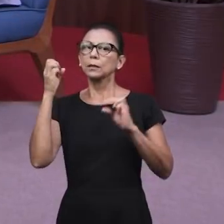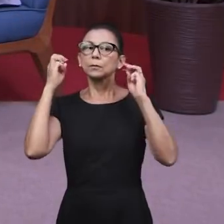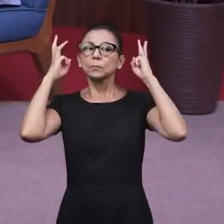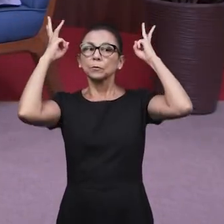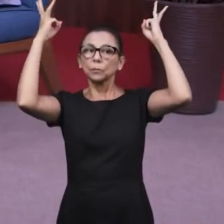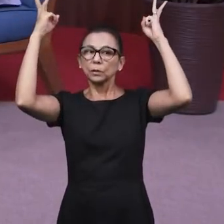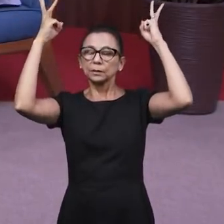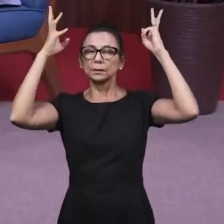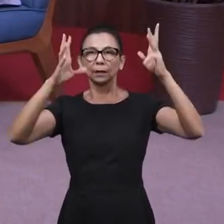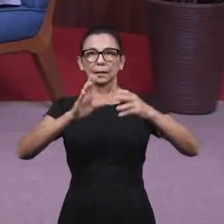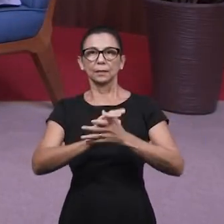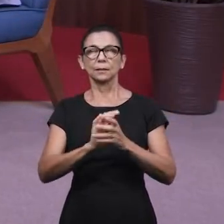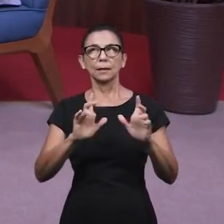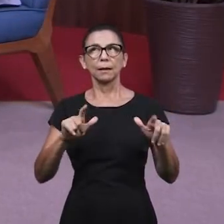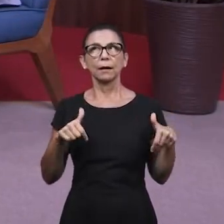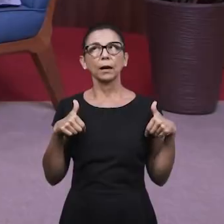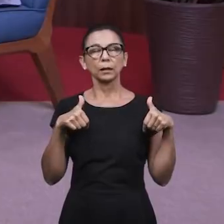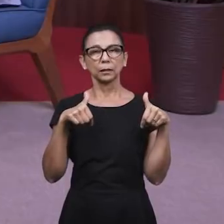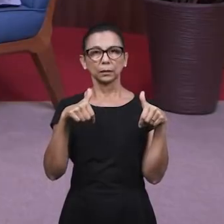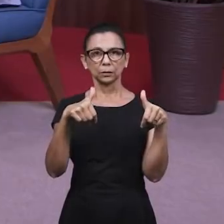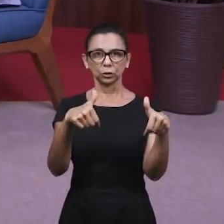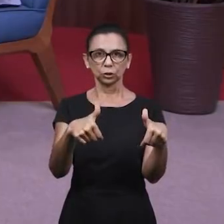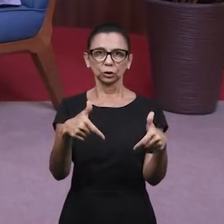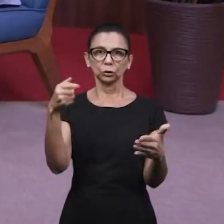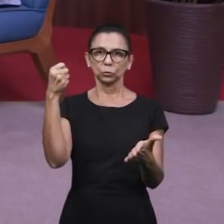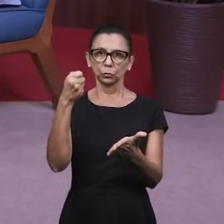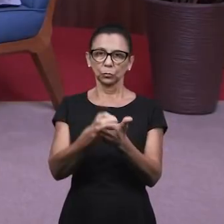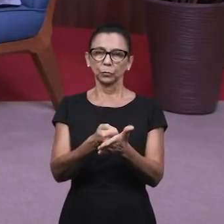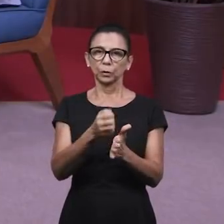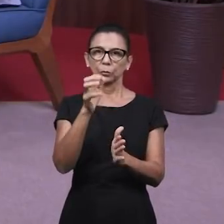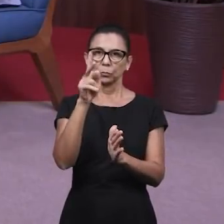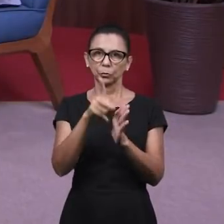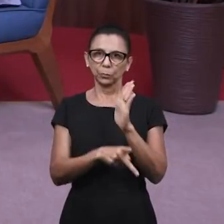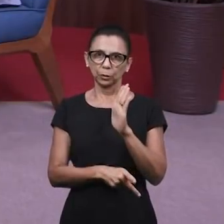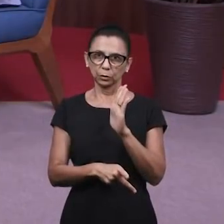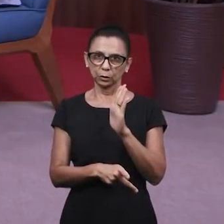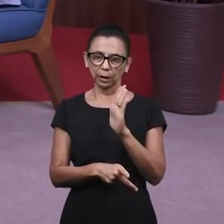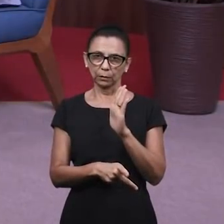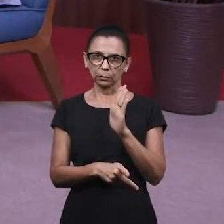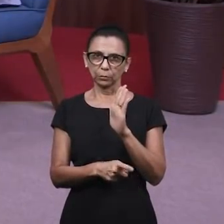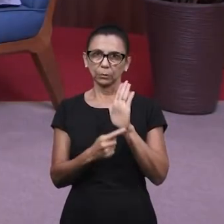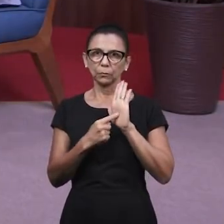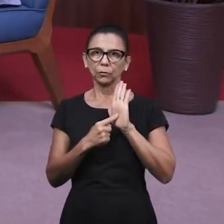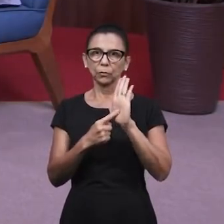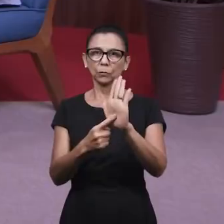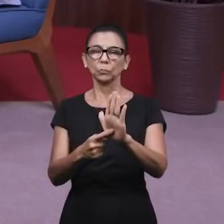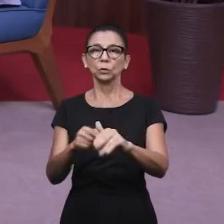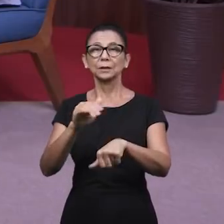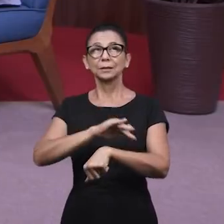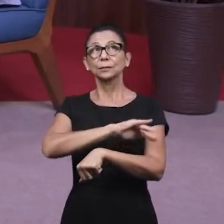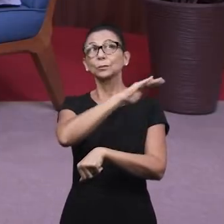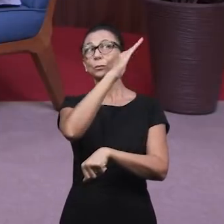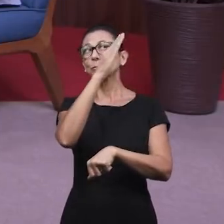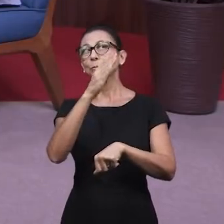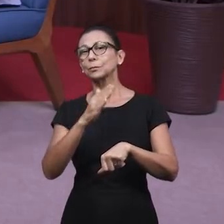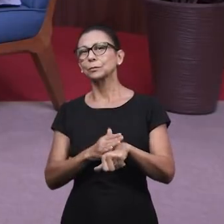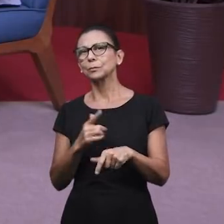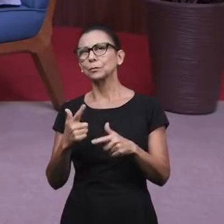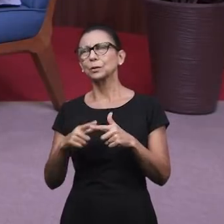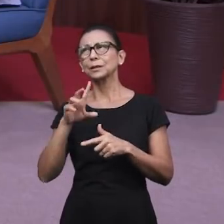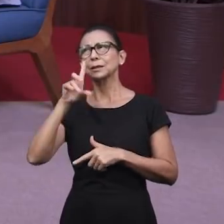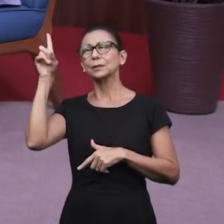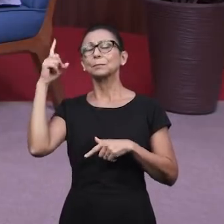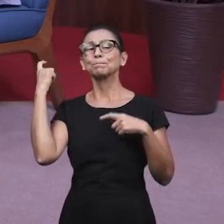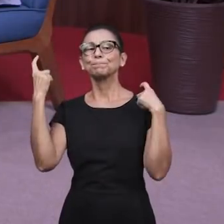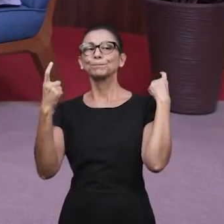executar o projeto conforme foi mostrado no monte. Por que essa preocupação de